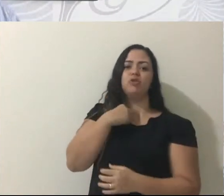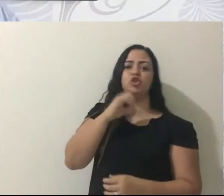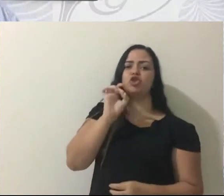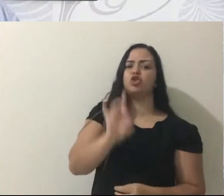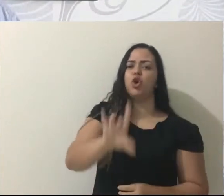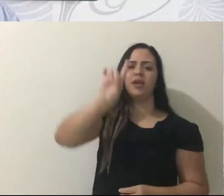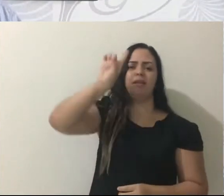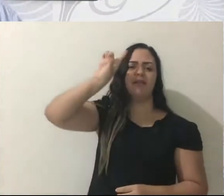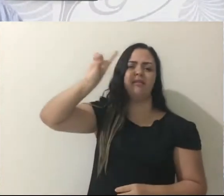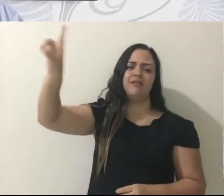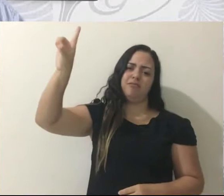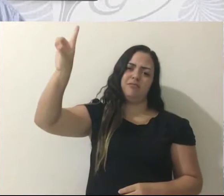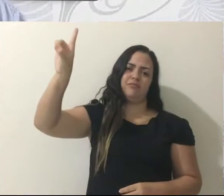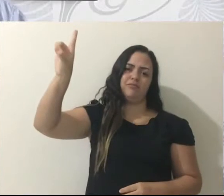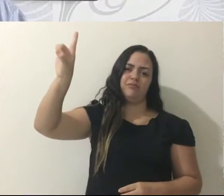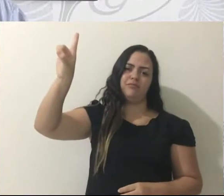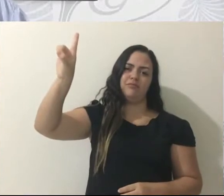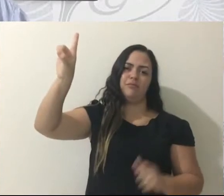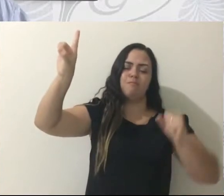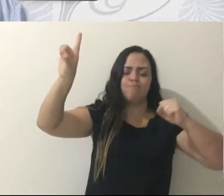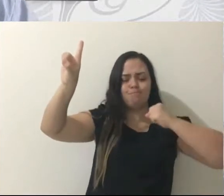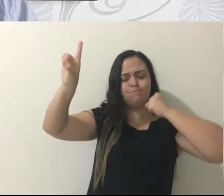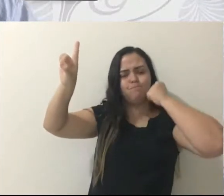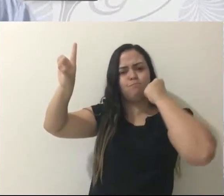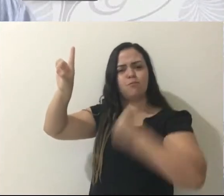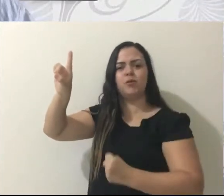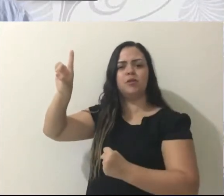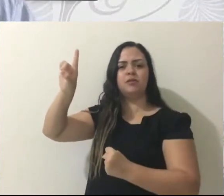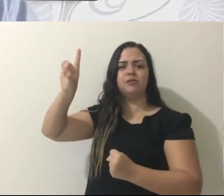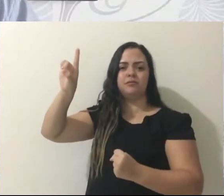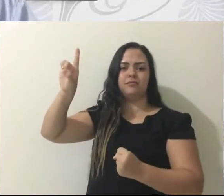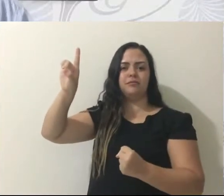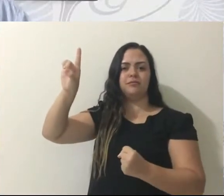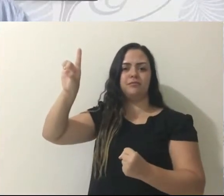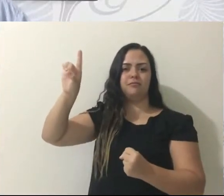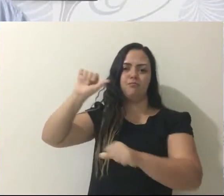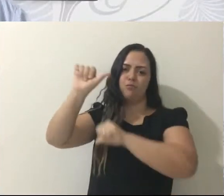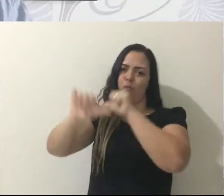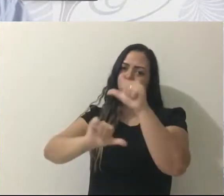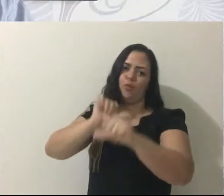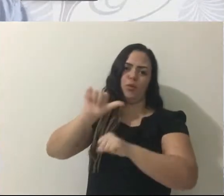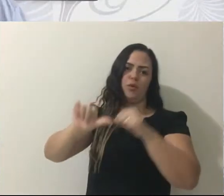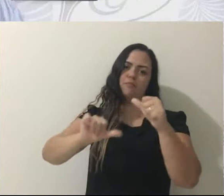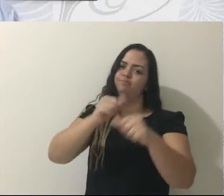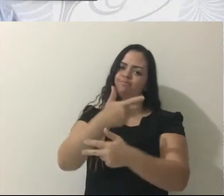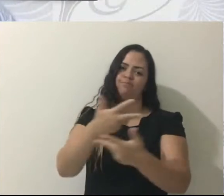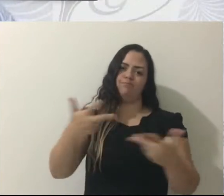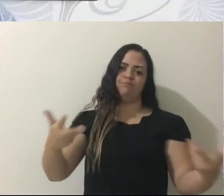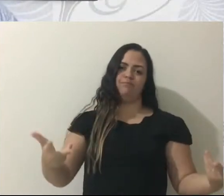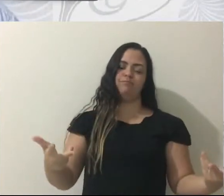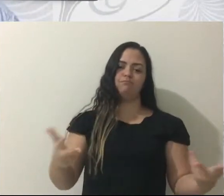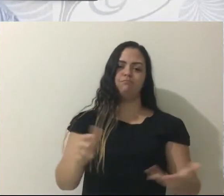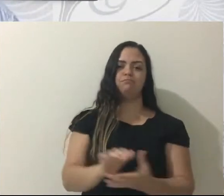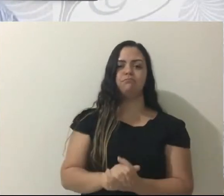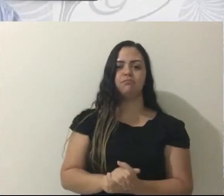Somente Deus tem o poder e a condição de mudar toda essa